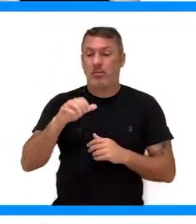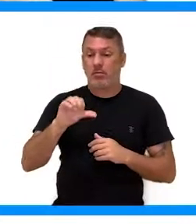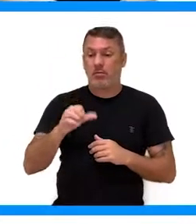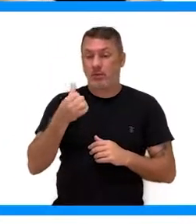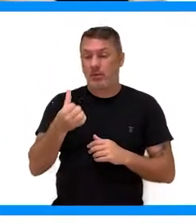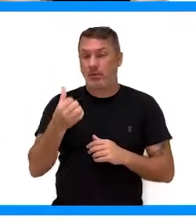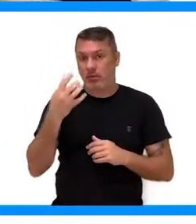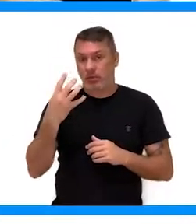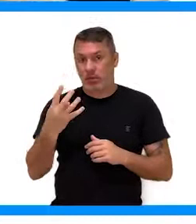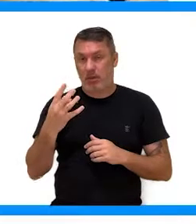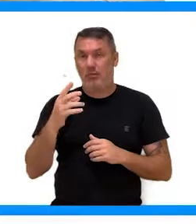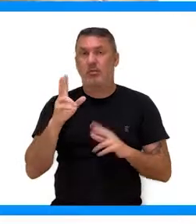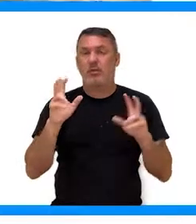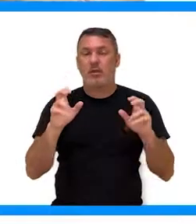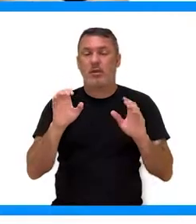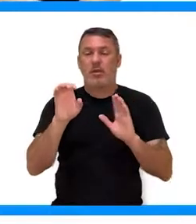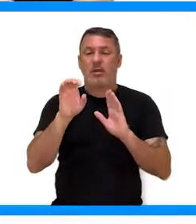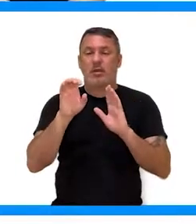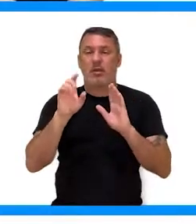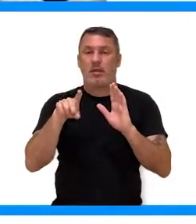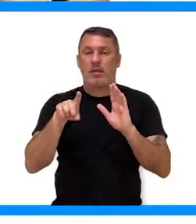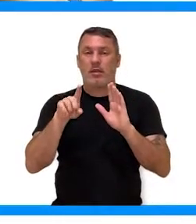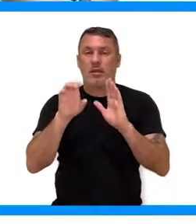com o Estatuto da Terra, que foi uma mudança